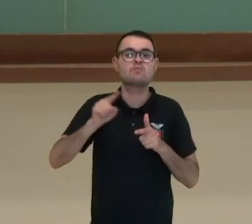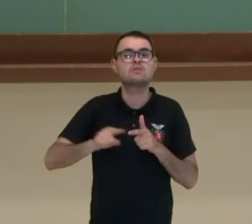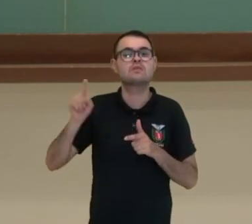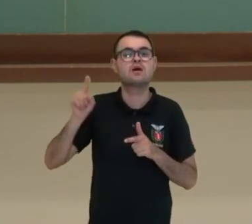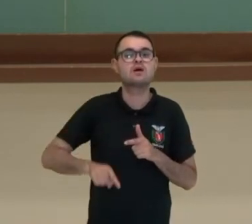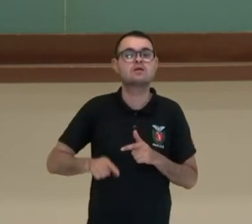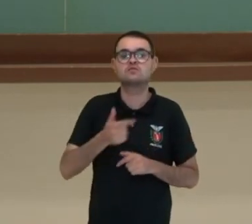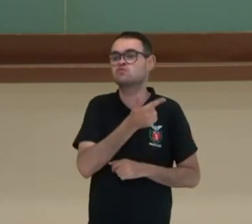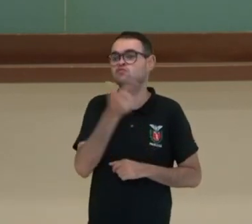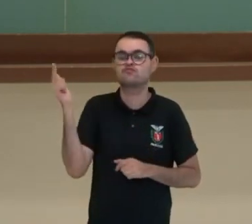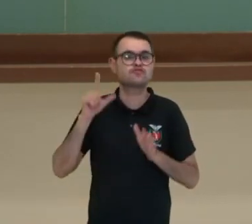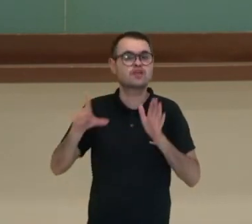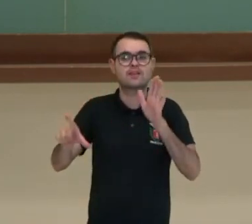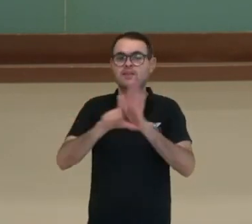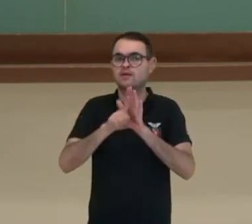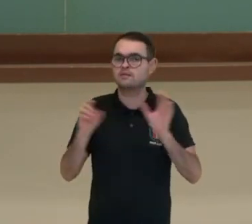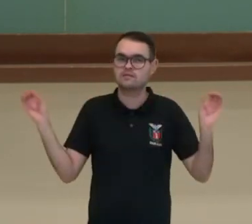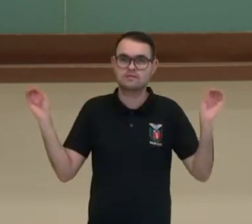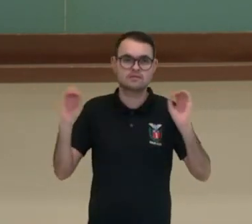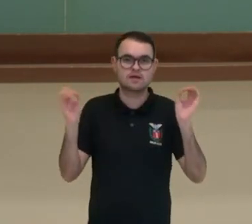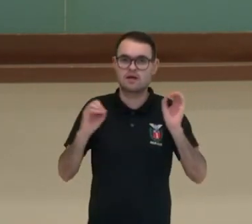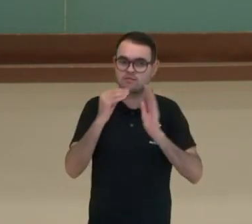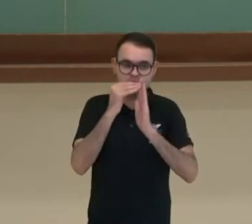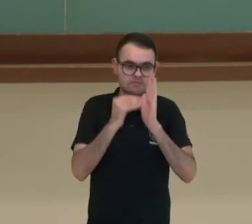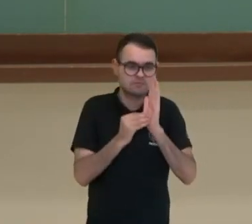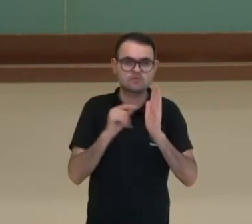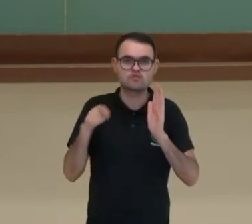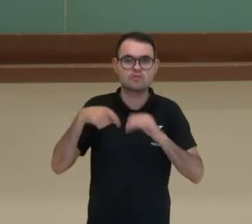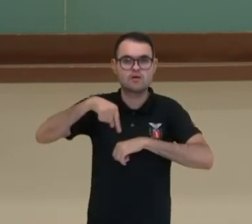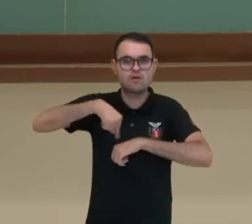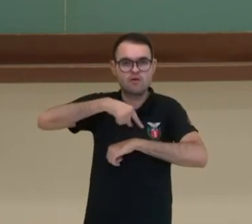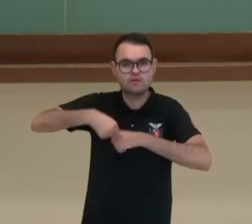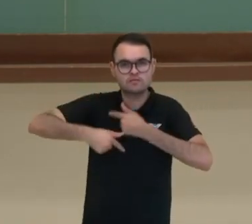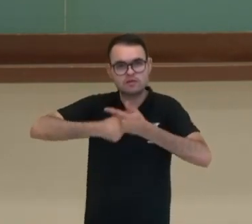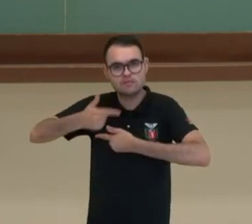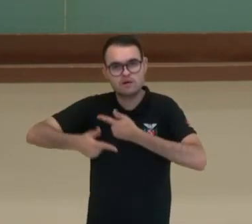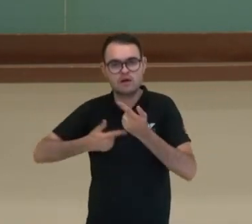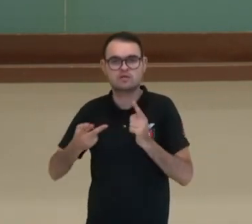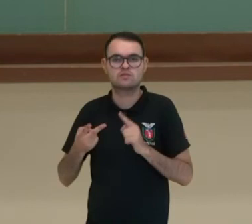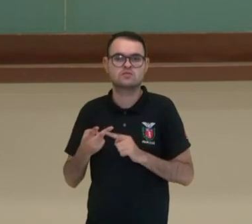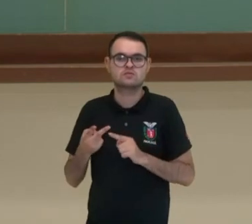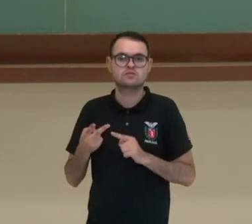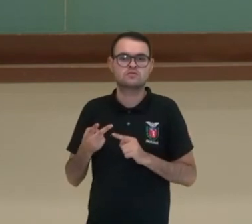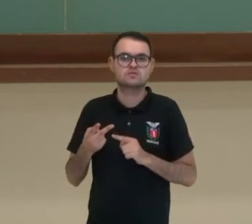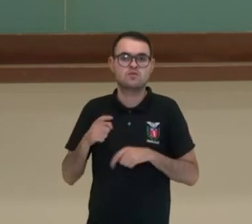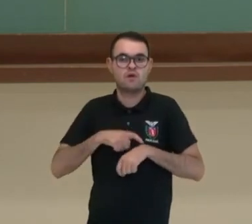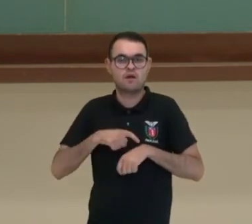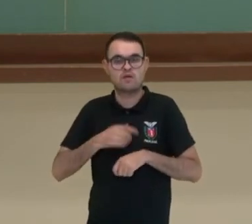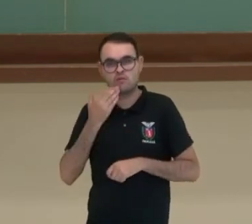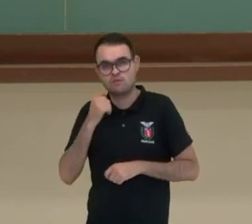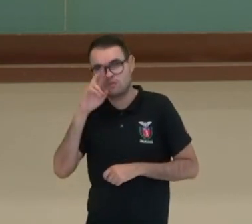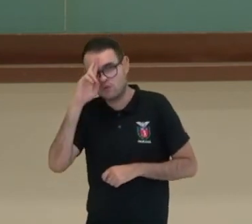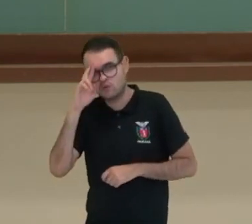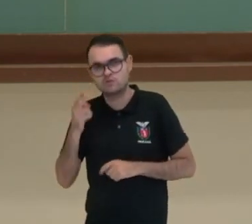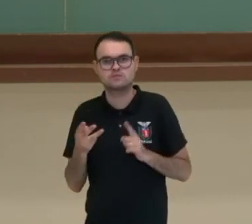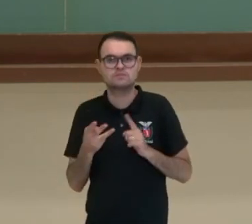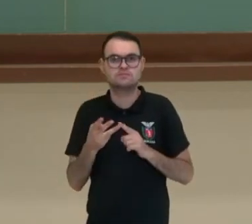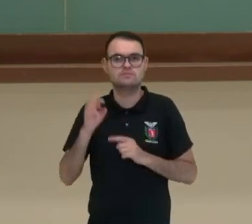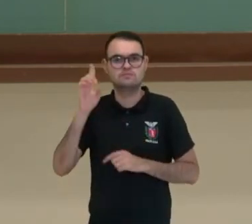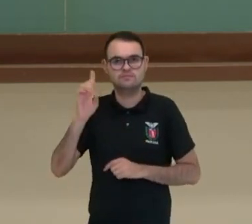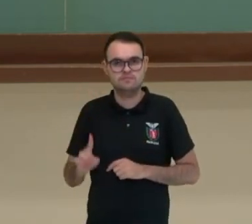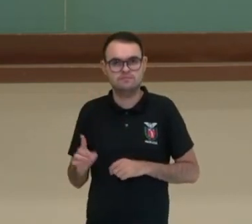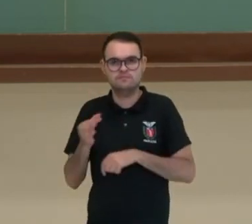é que não havia leis e regulamentações sobre horas de trabalho, sobre o horário do almoço, sobre direito